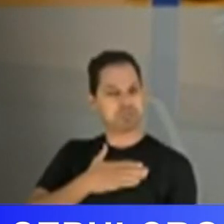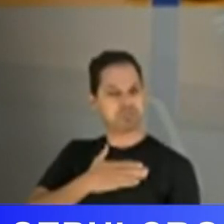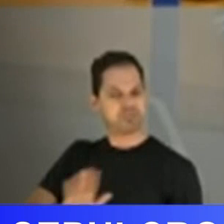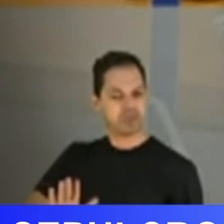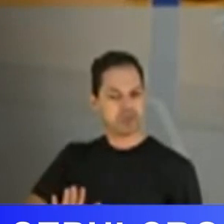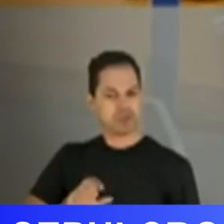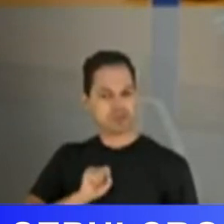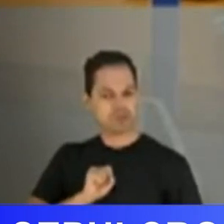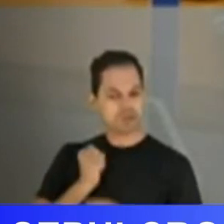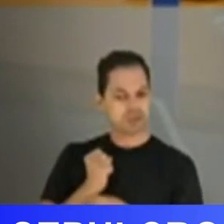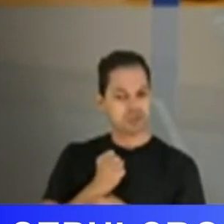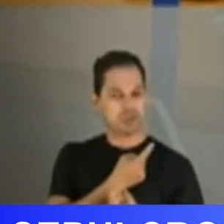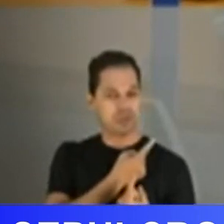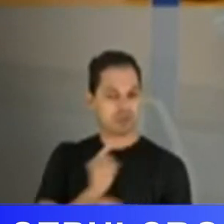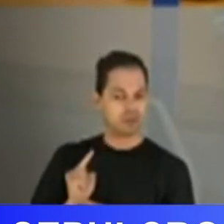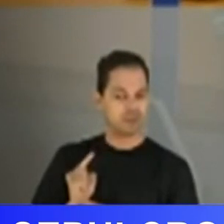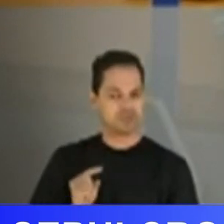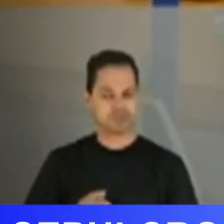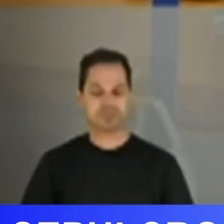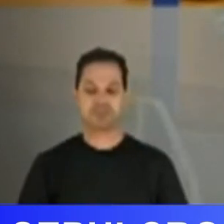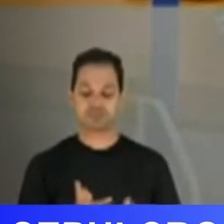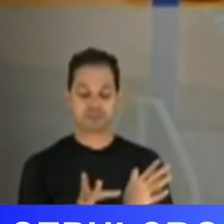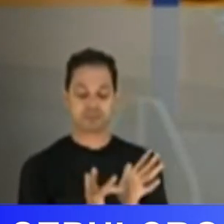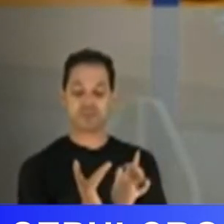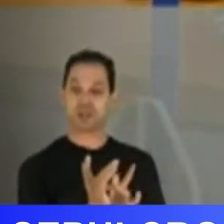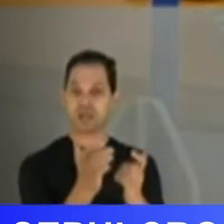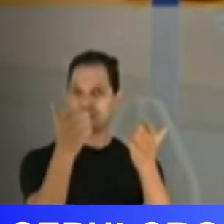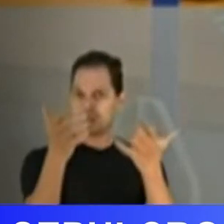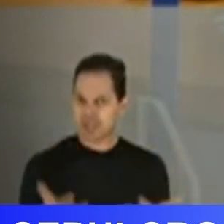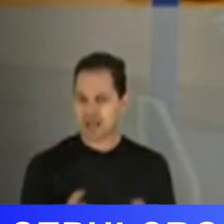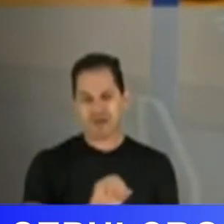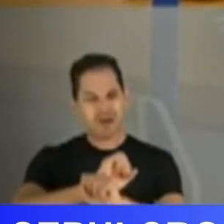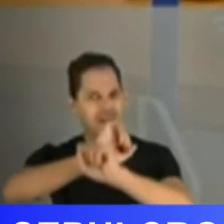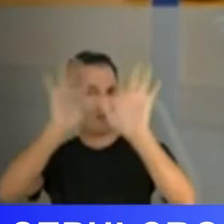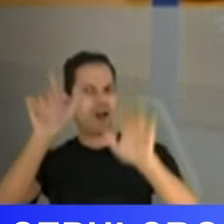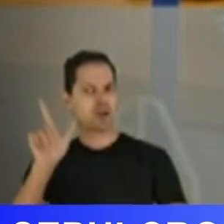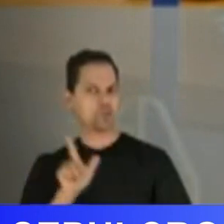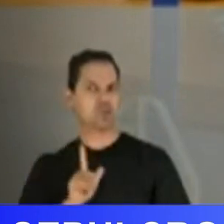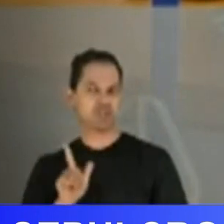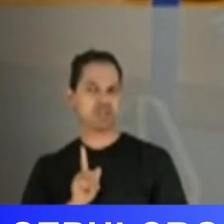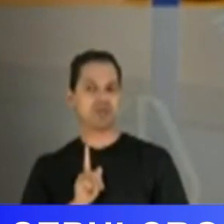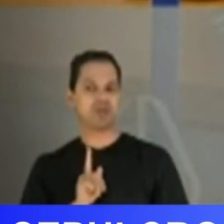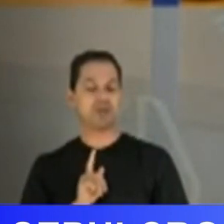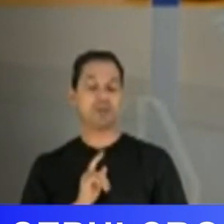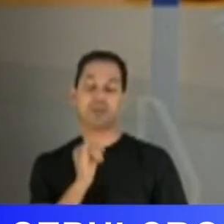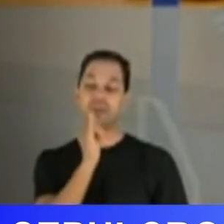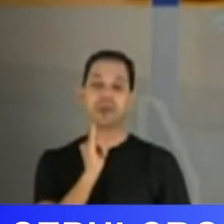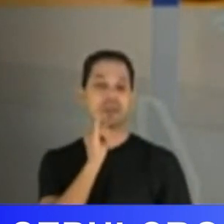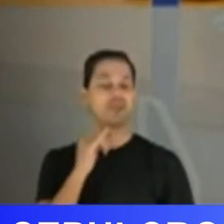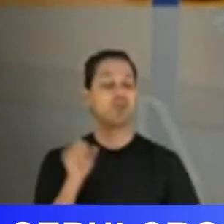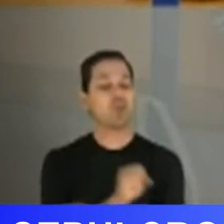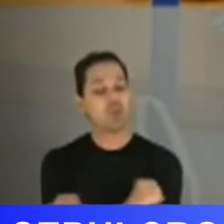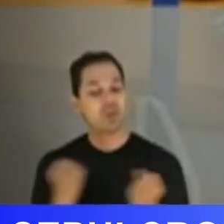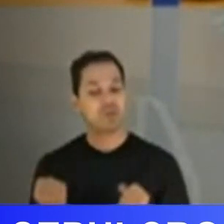é repugnante, é revoltante. E Jesus Cristo colocava isso de forma muito clara. Não dá, por exemplo, para a